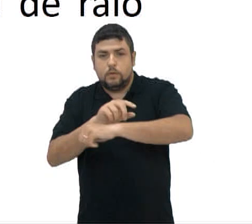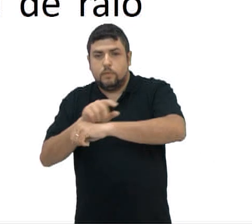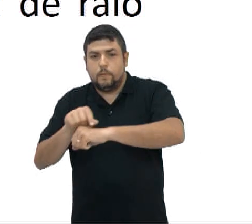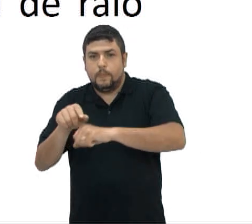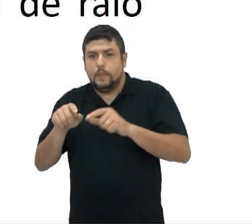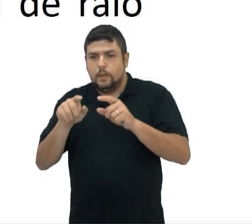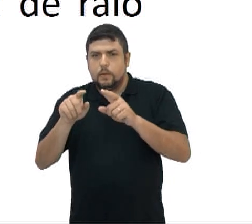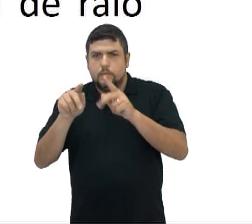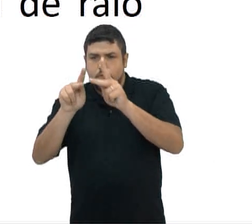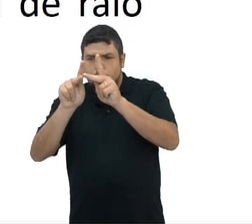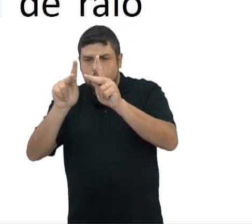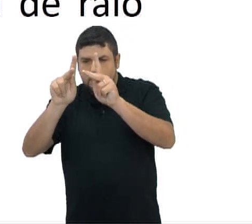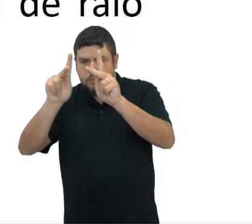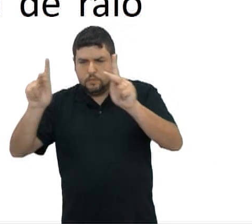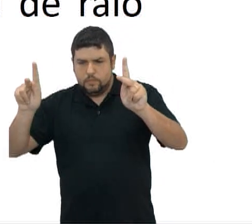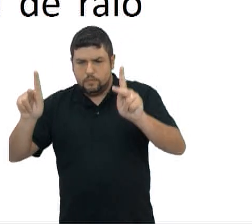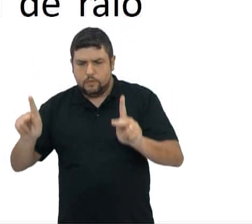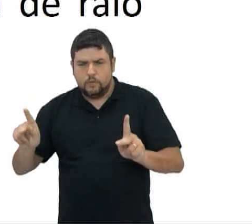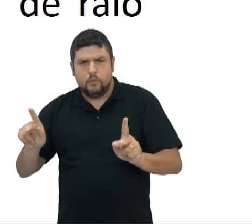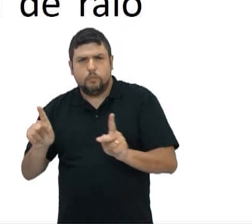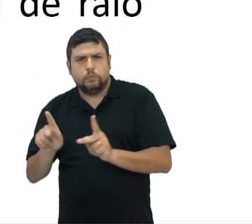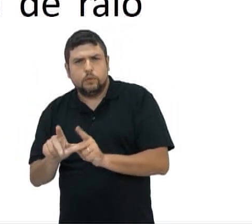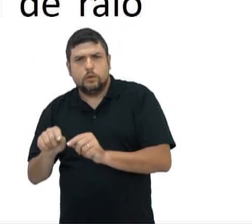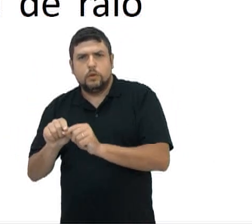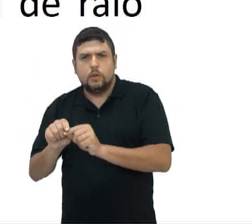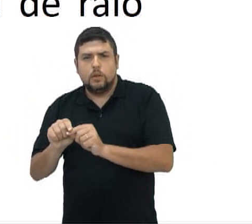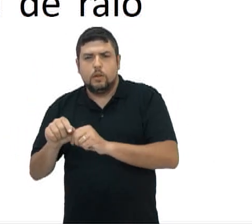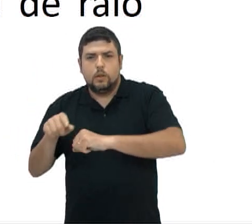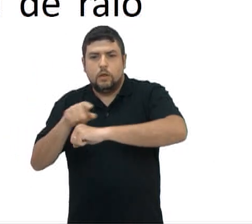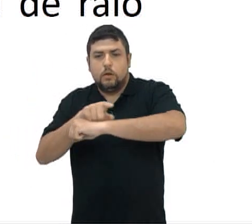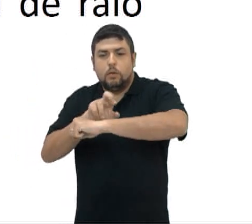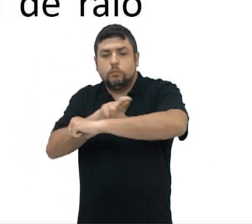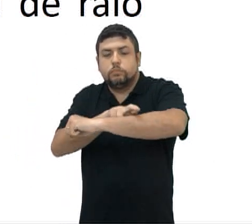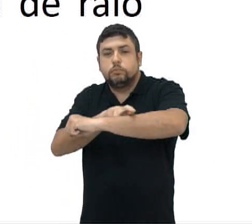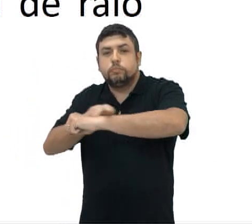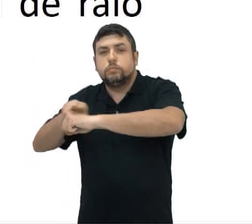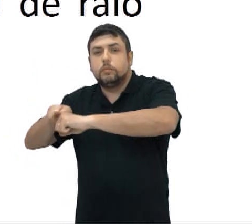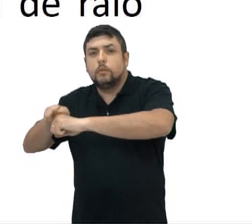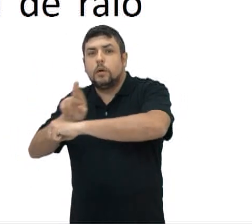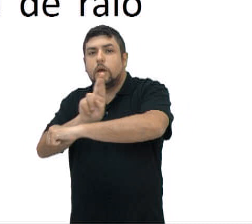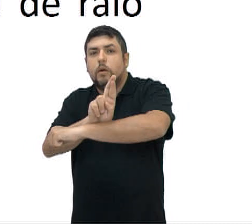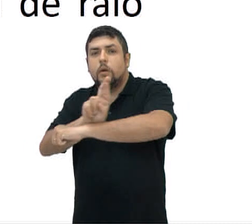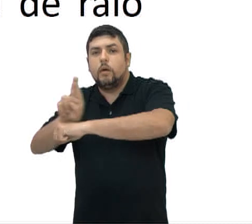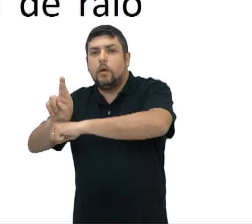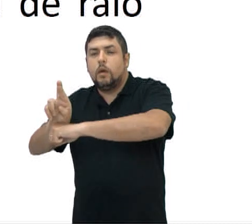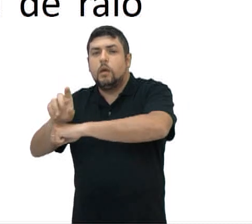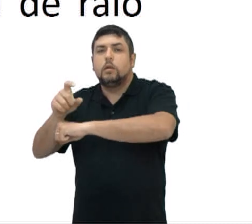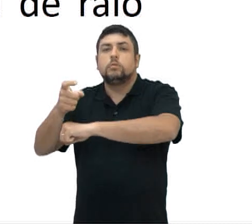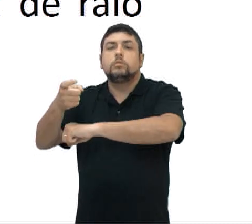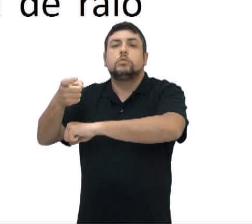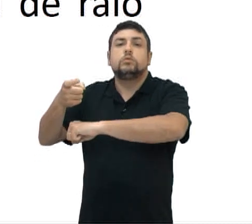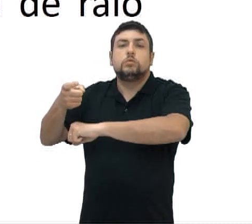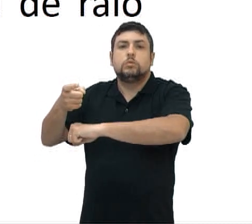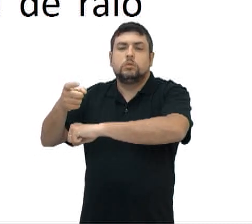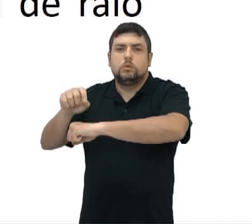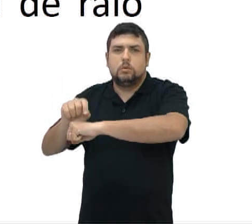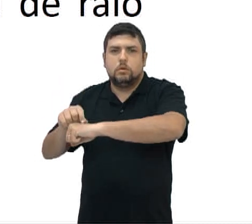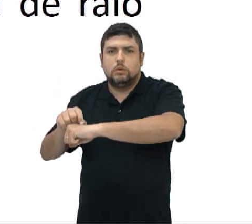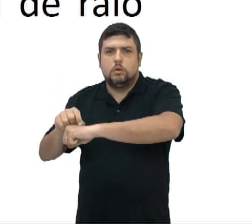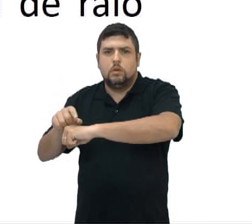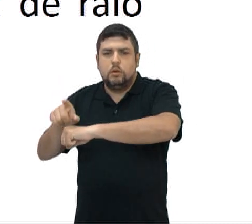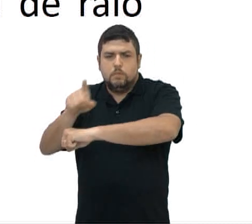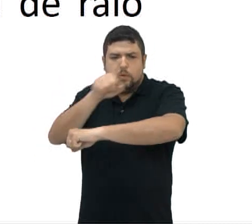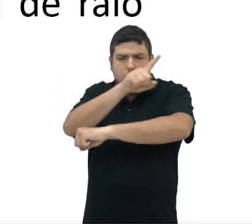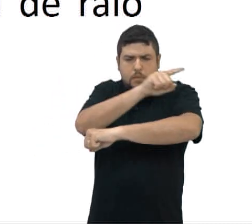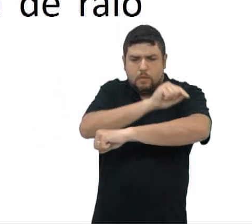uma circunferência cujo raio mede x. Agora, o raio é x. É 60. Sabe-se